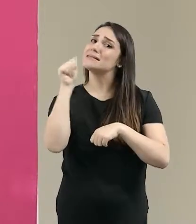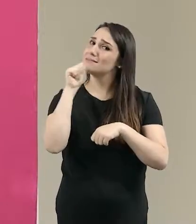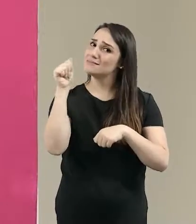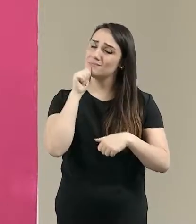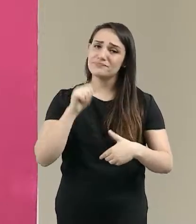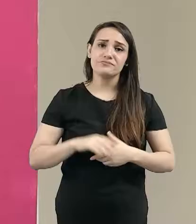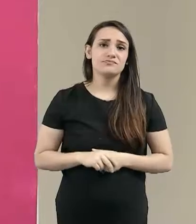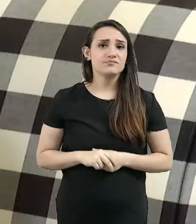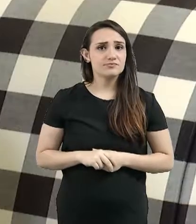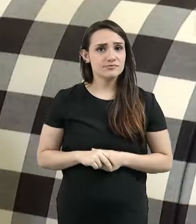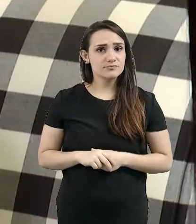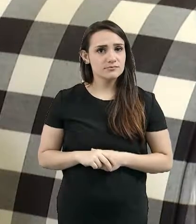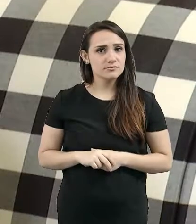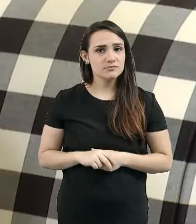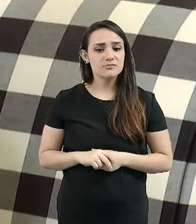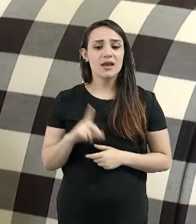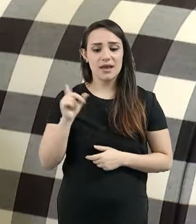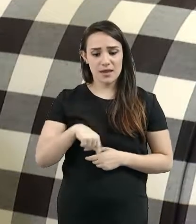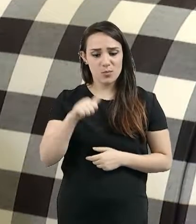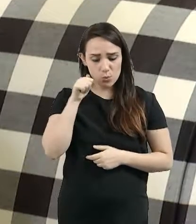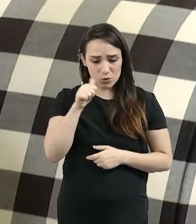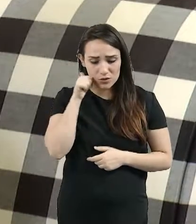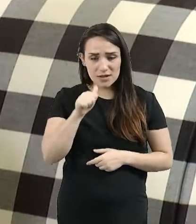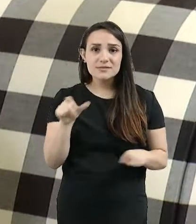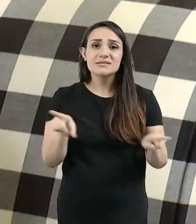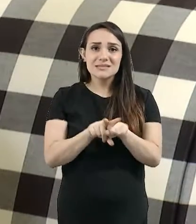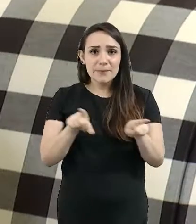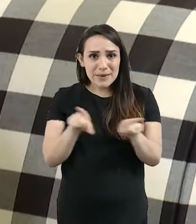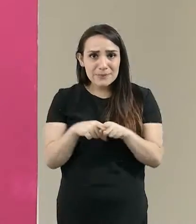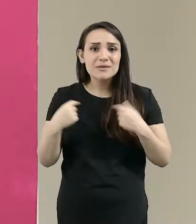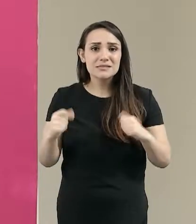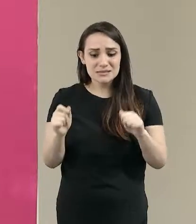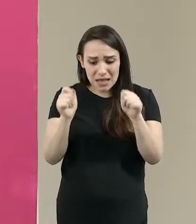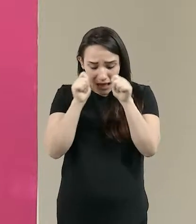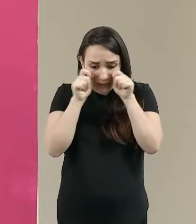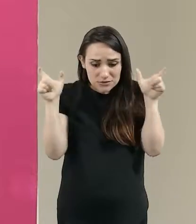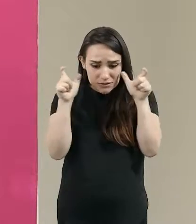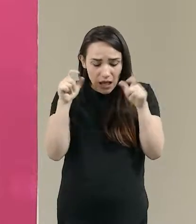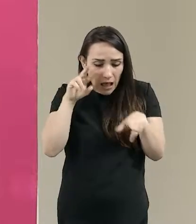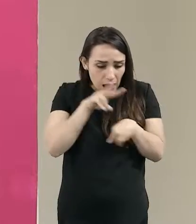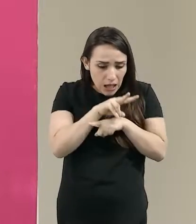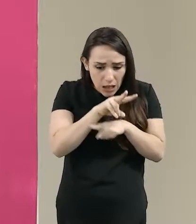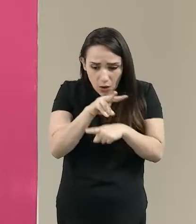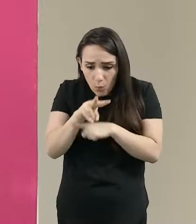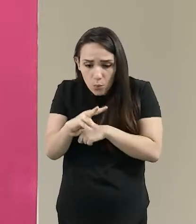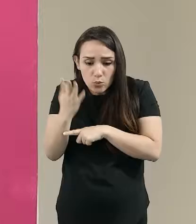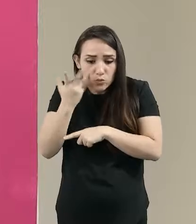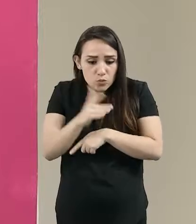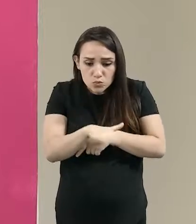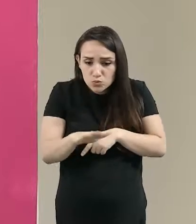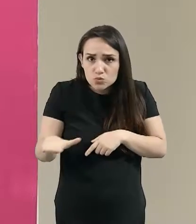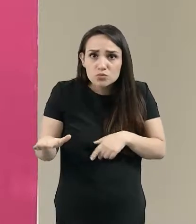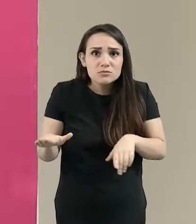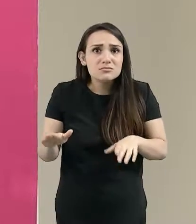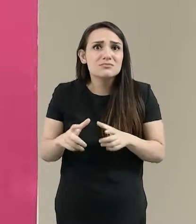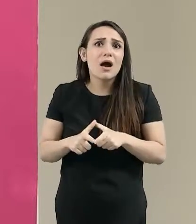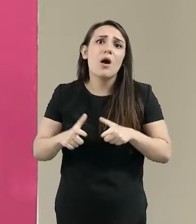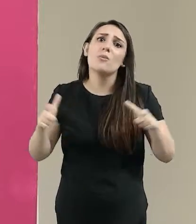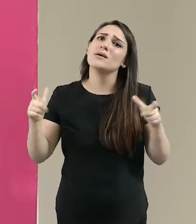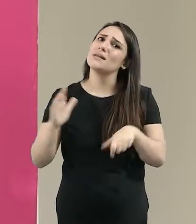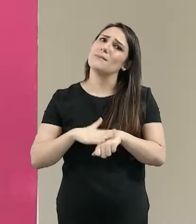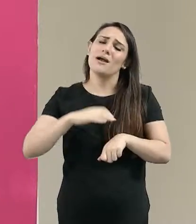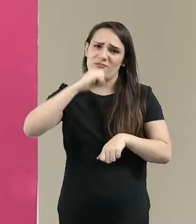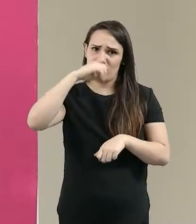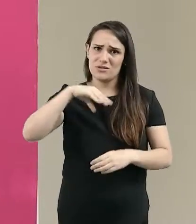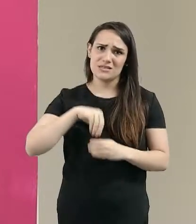de gênero da mulher, mas a gente também tem esse olhar para preocupação com o aumento não só da violência doméstica contra